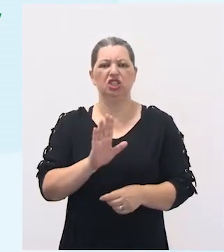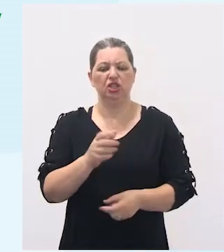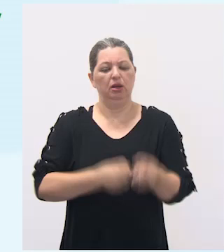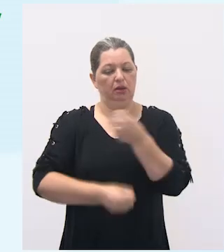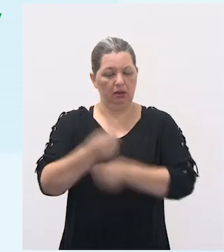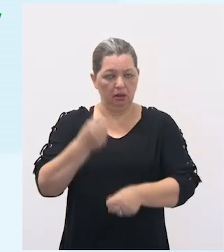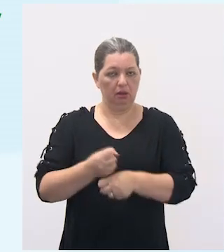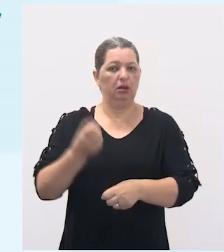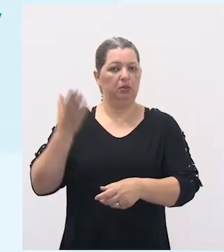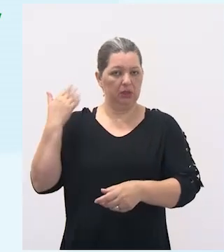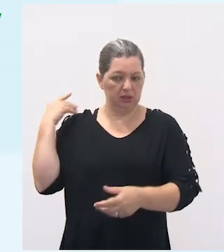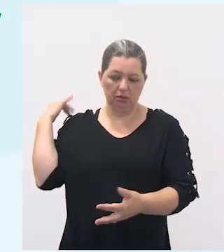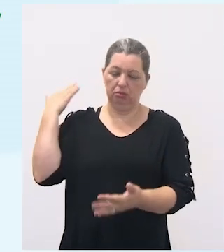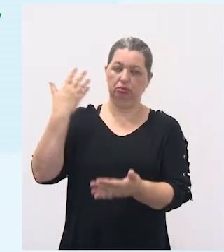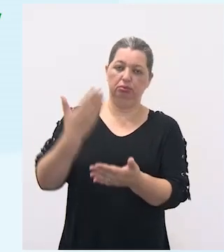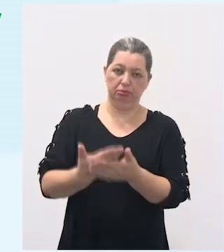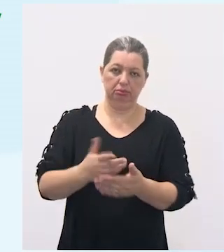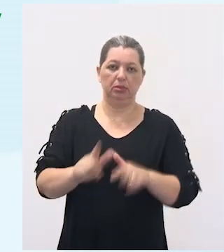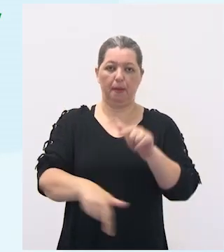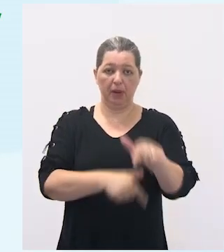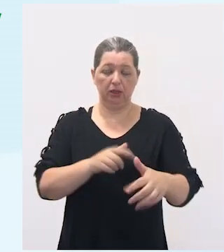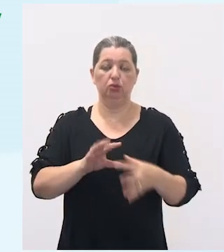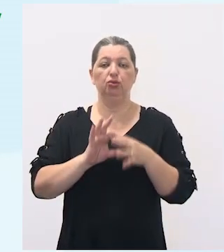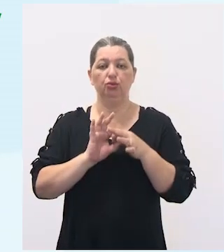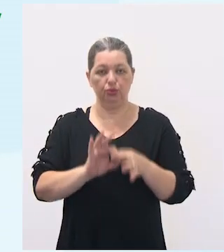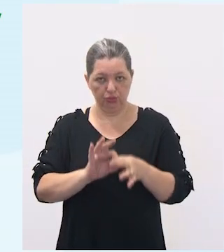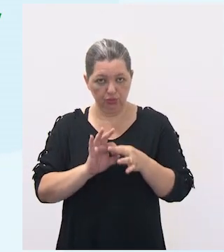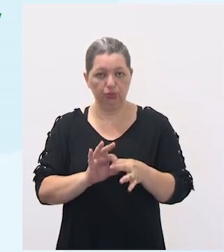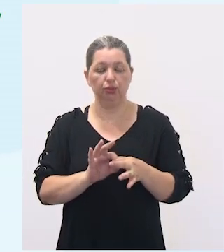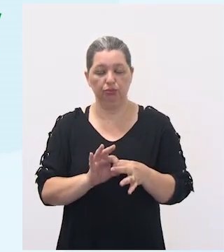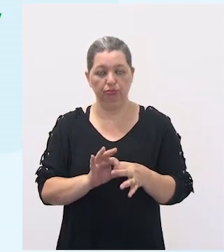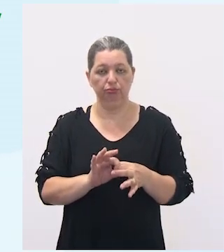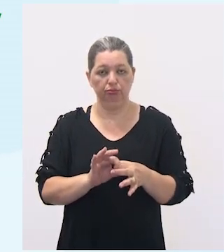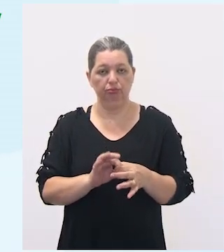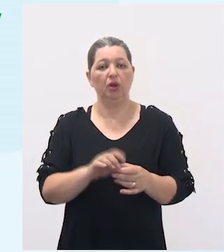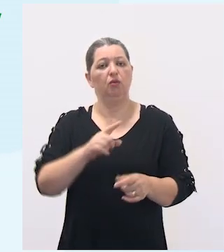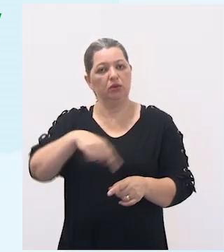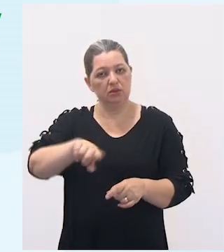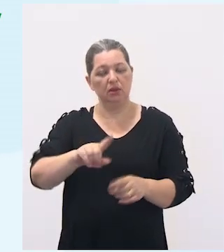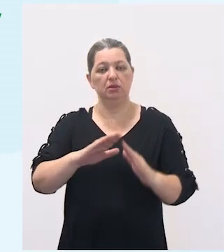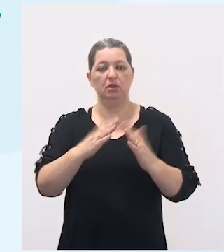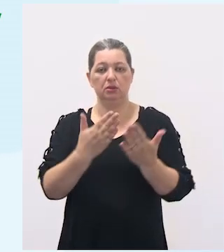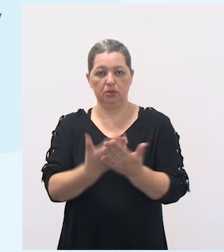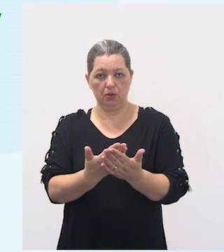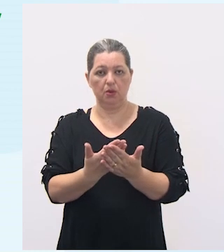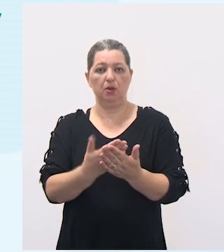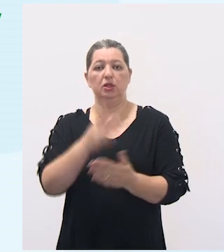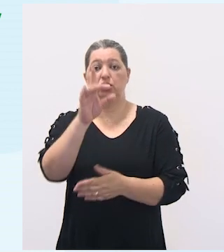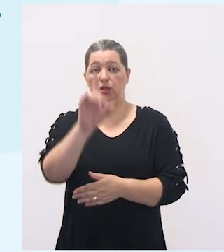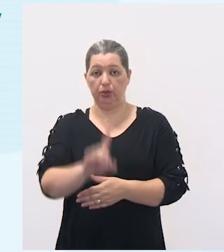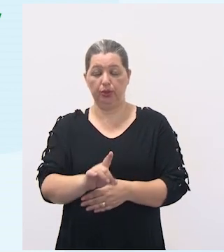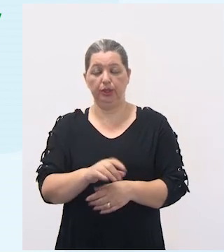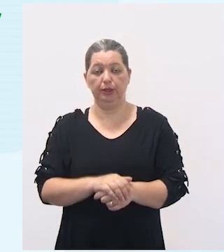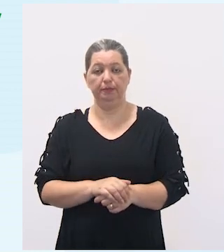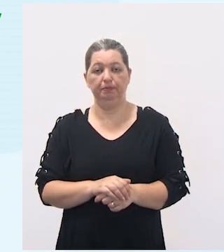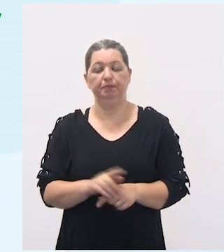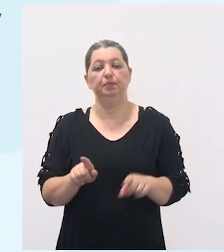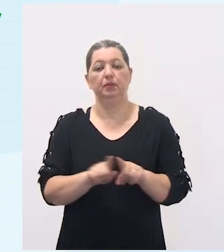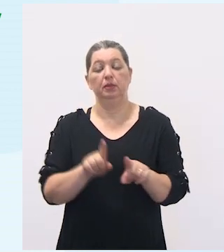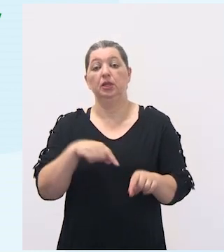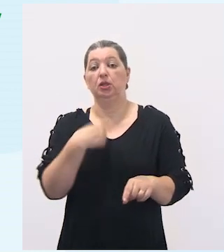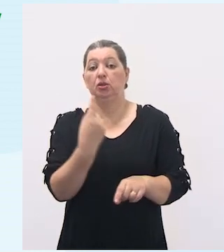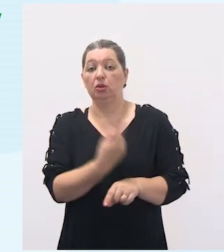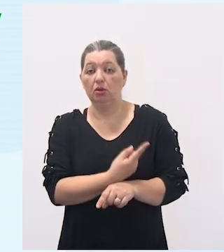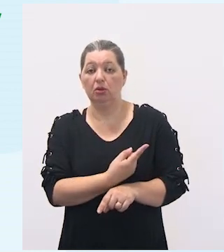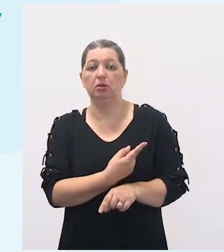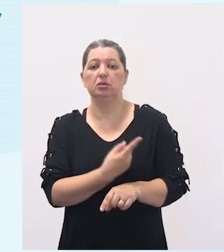passado, todos nós, todos juntos, estamos aqui, vocês nas escolas, nas diretorias, para que nós possamos cada vez